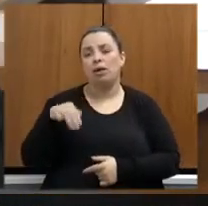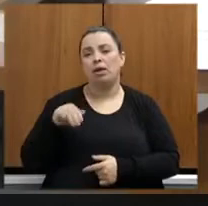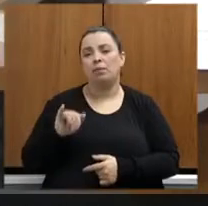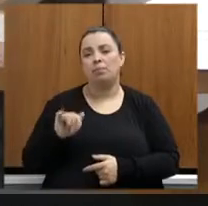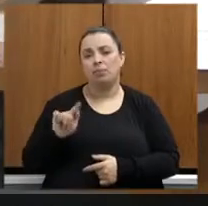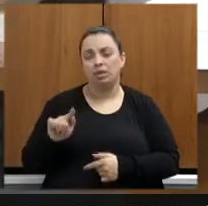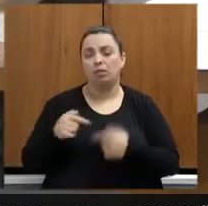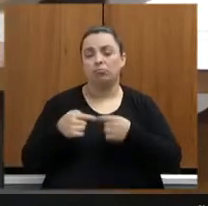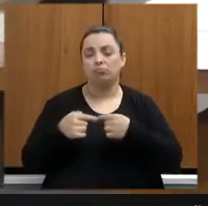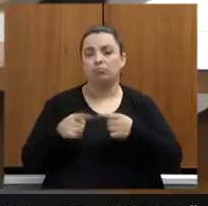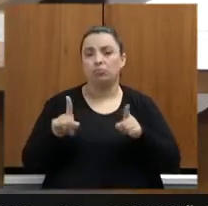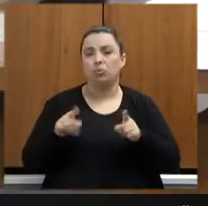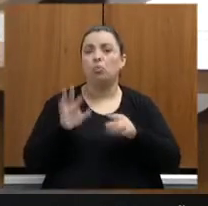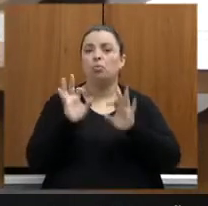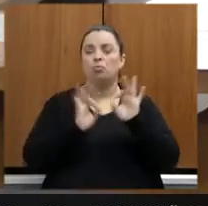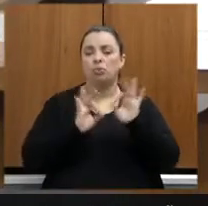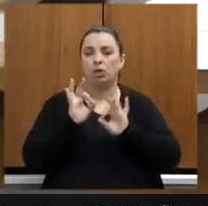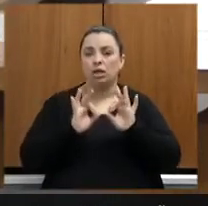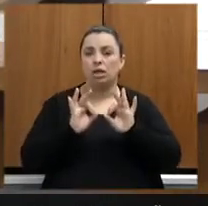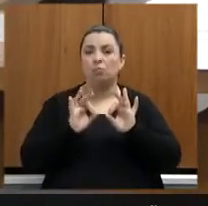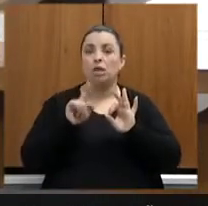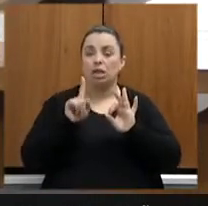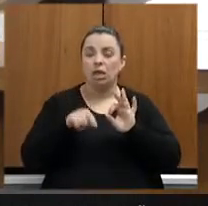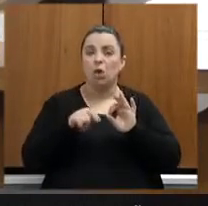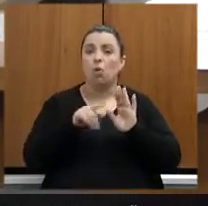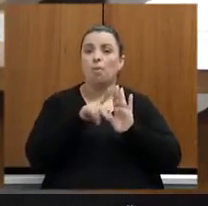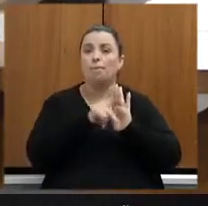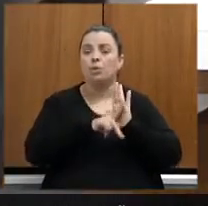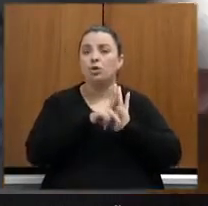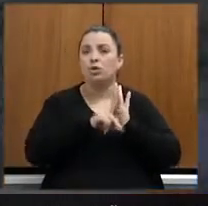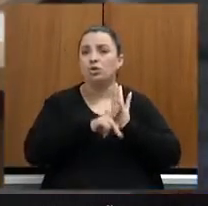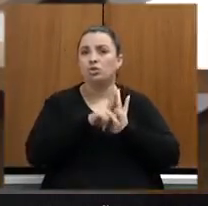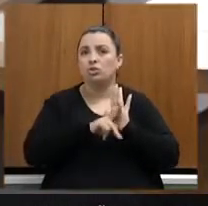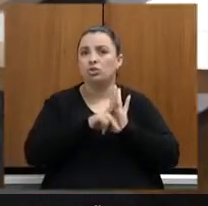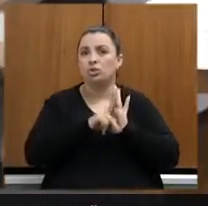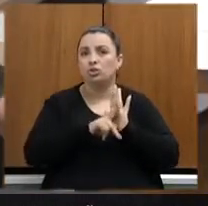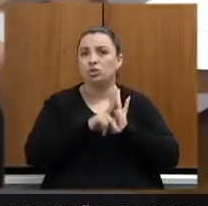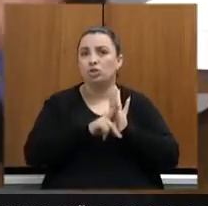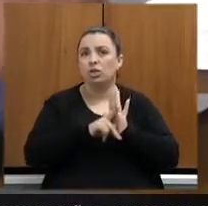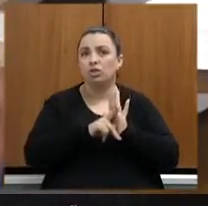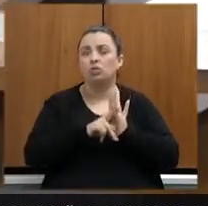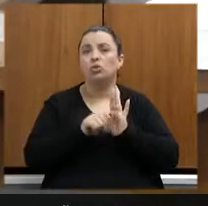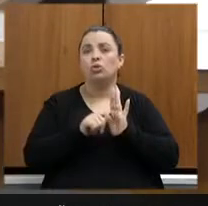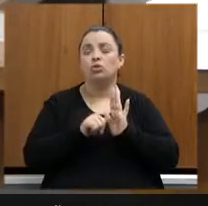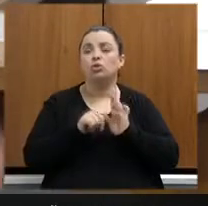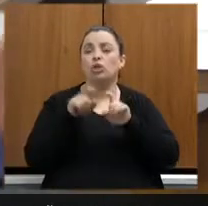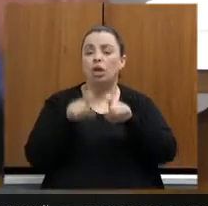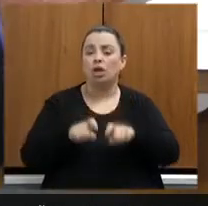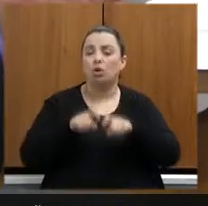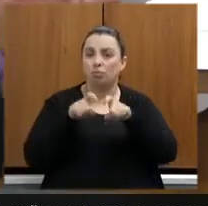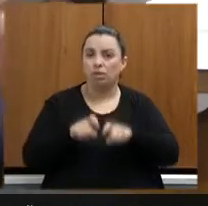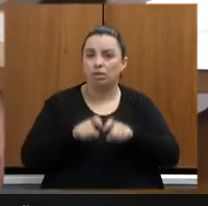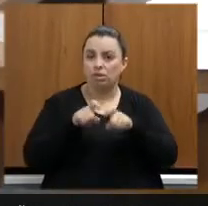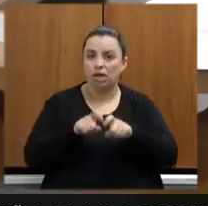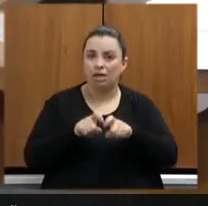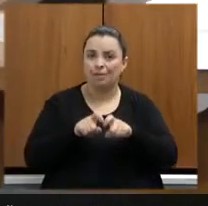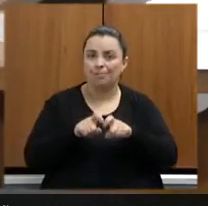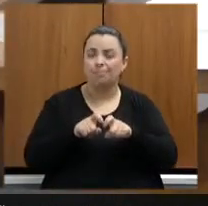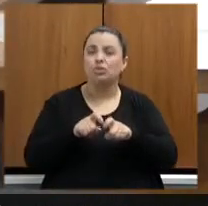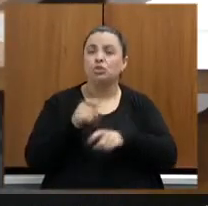que ele já um projeto de tecnólogo de Agropecuária e de precisão que a gente sabe que é muito importante